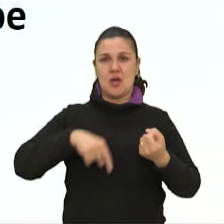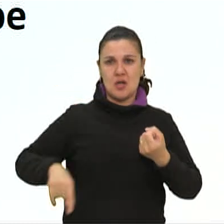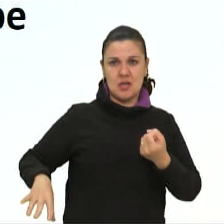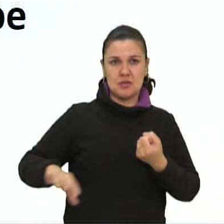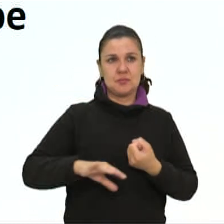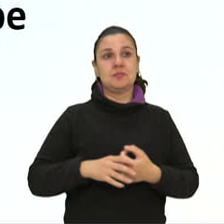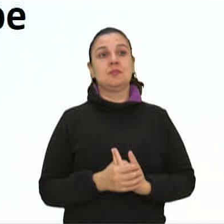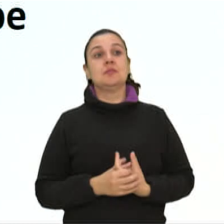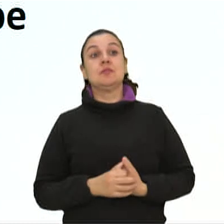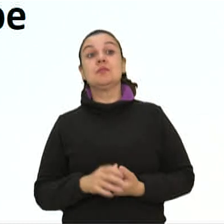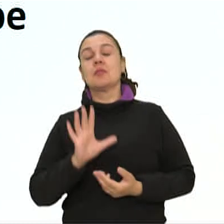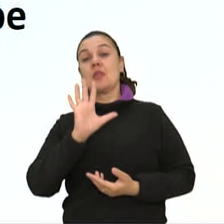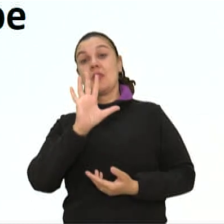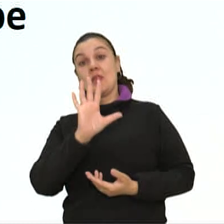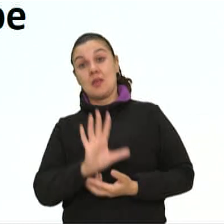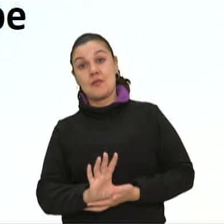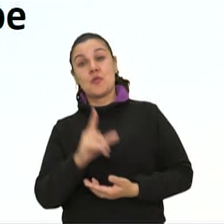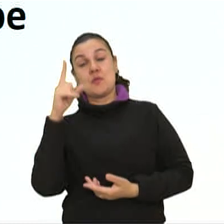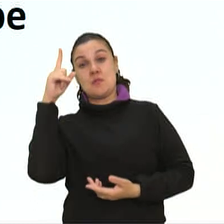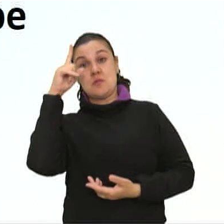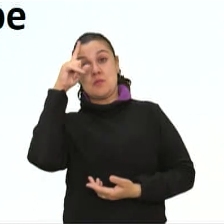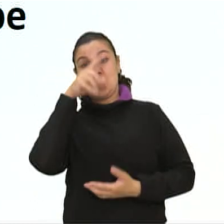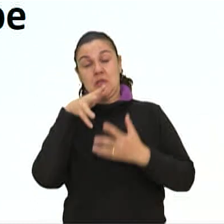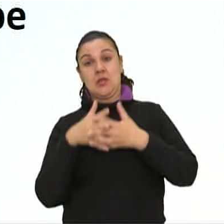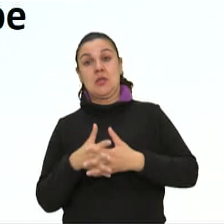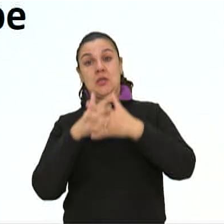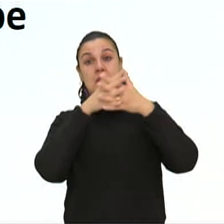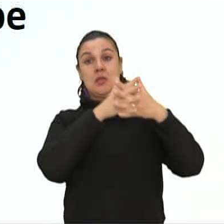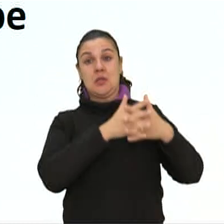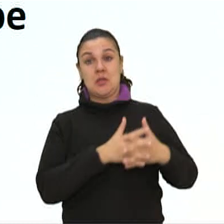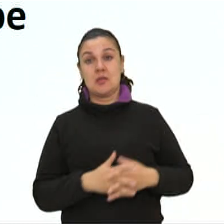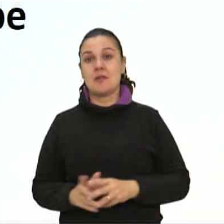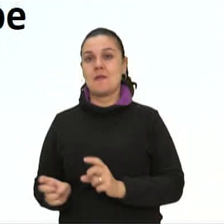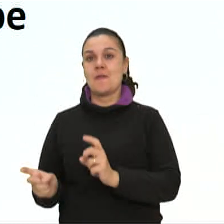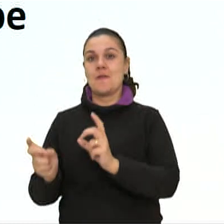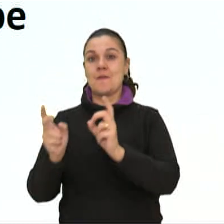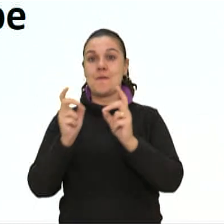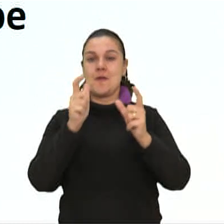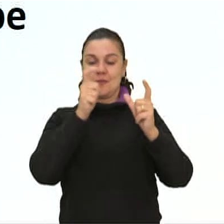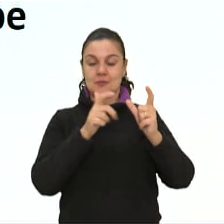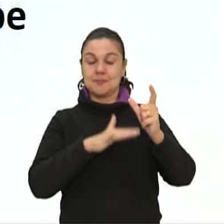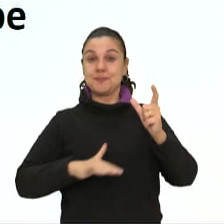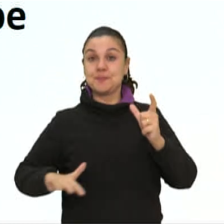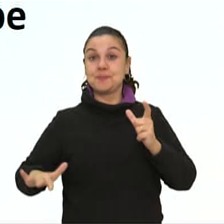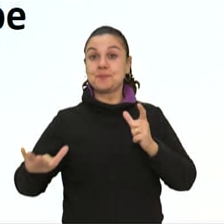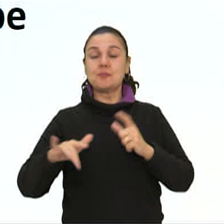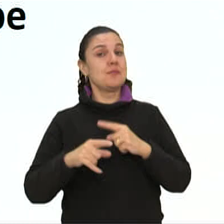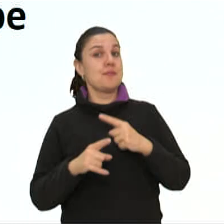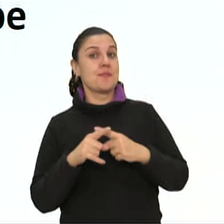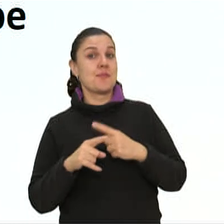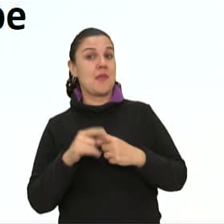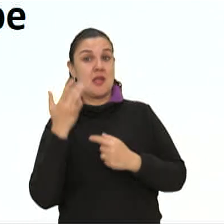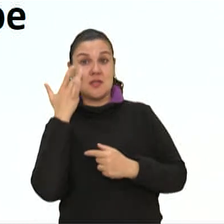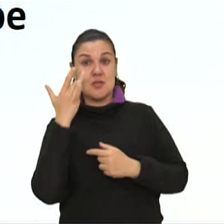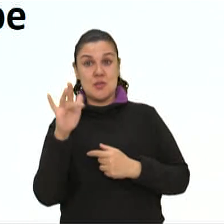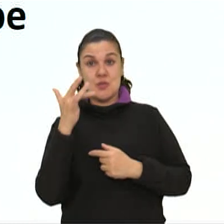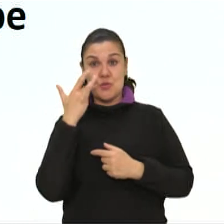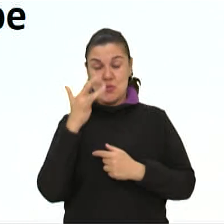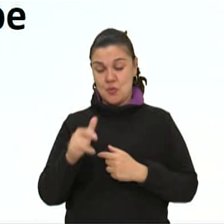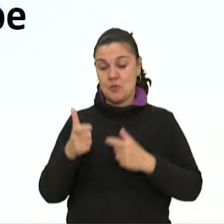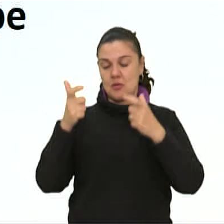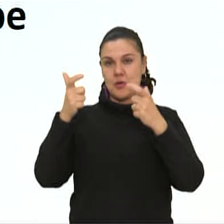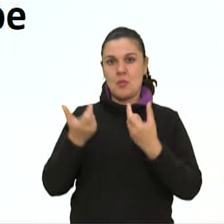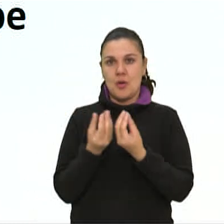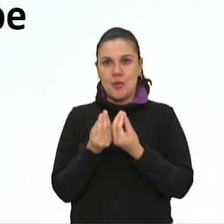fundição, pois isso dificultaria o comércio na região mineradora. Porque se esse ouro não pode mais circular